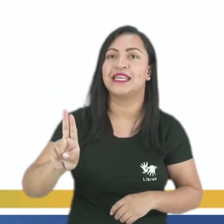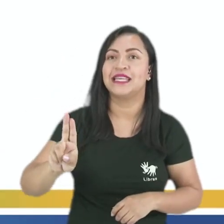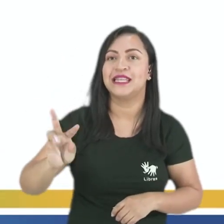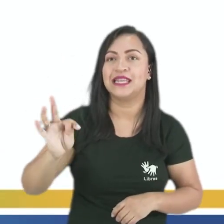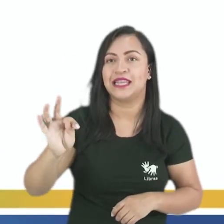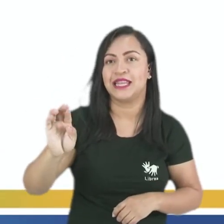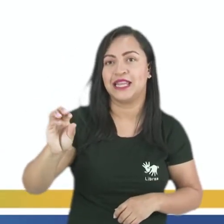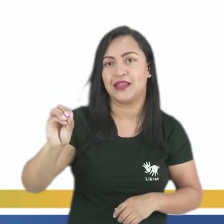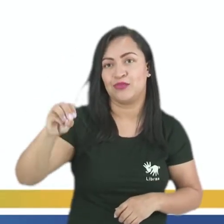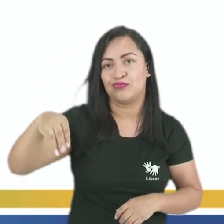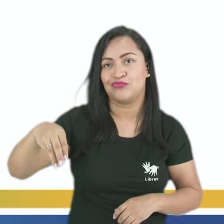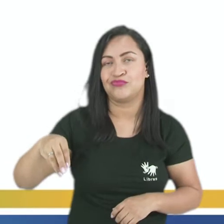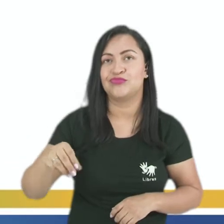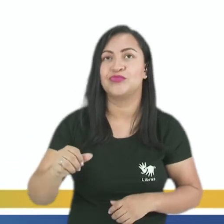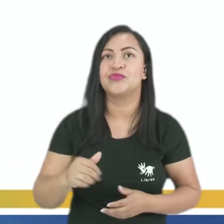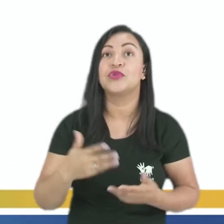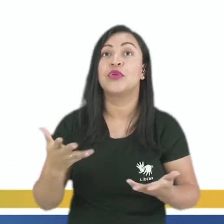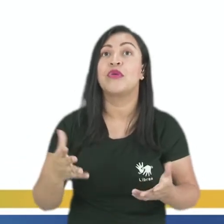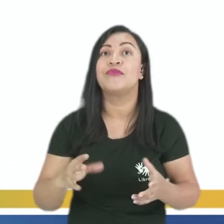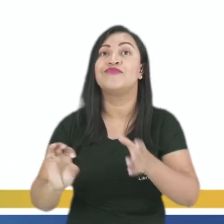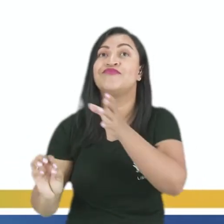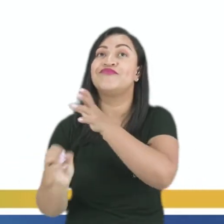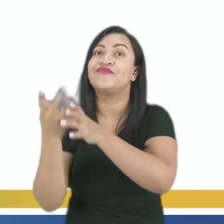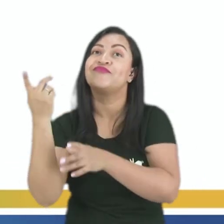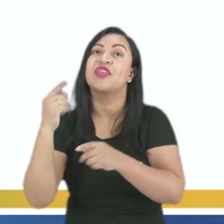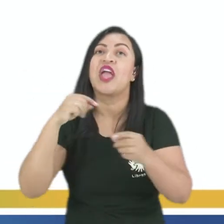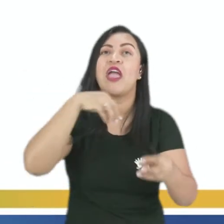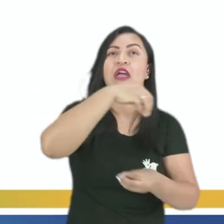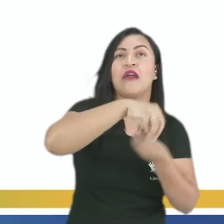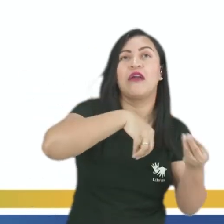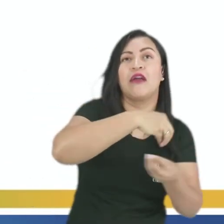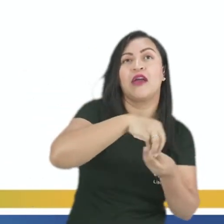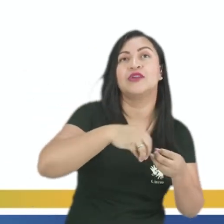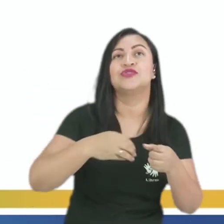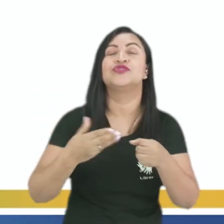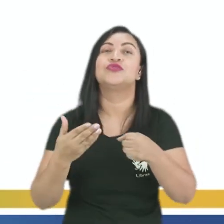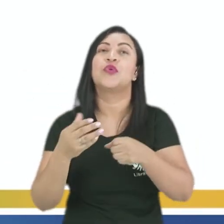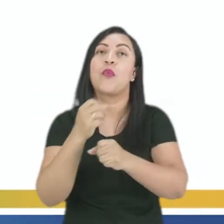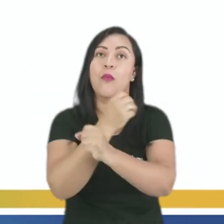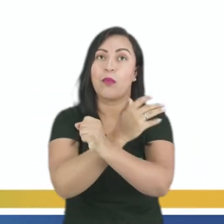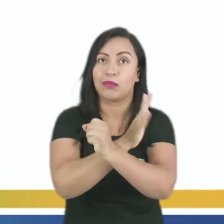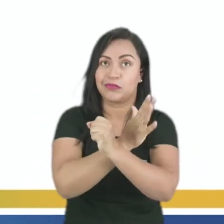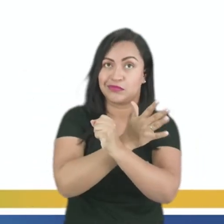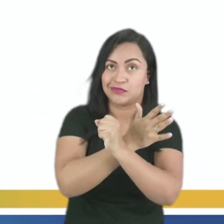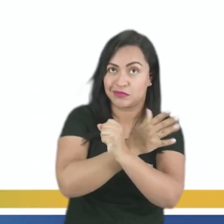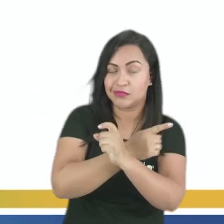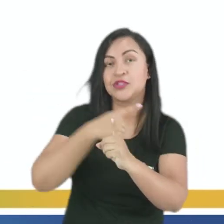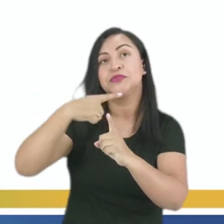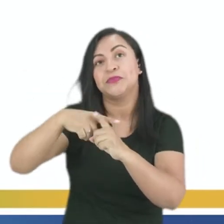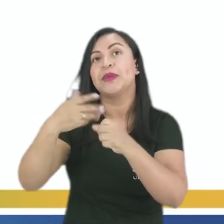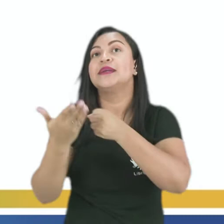ácido clorídrico, reagindo com o hidróxido de sódio, que é uma base. Então, uma reação